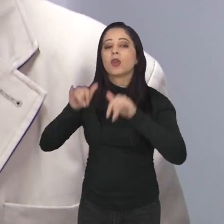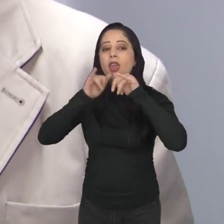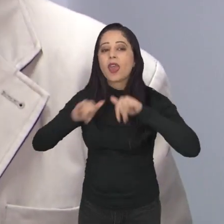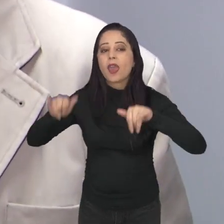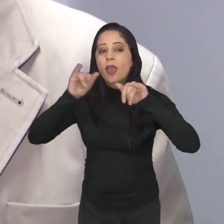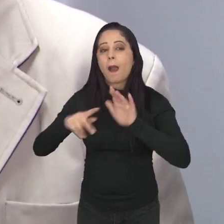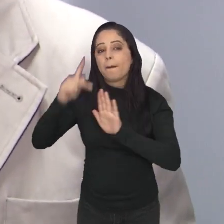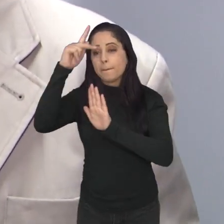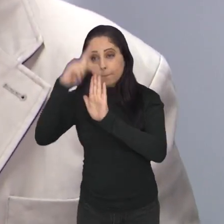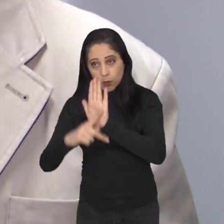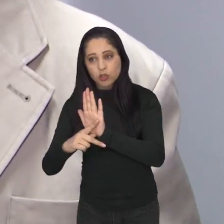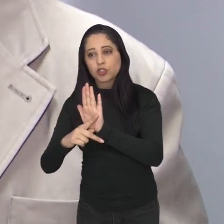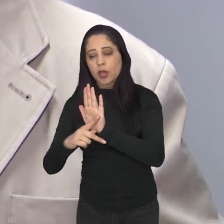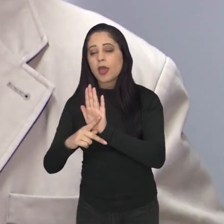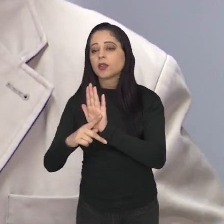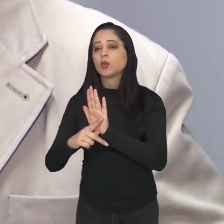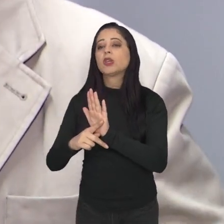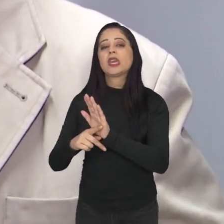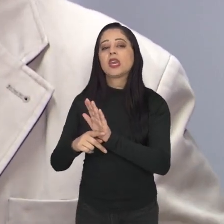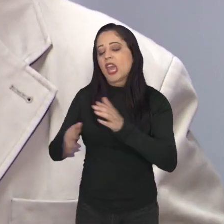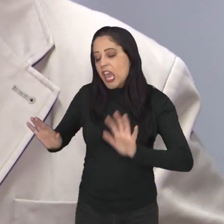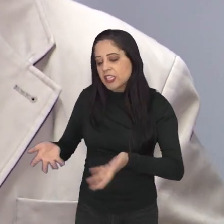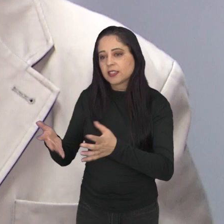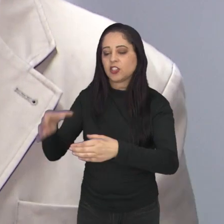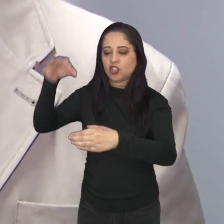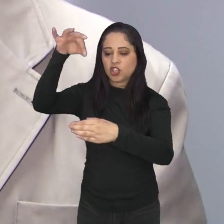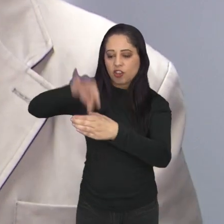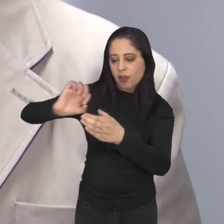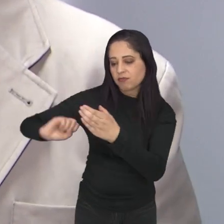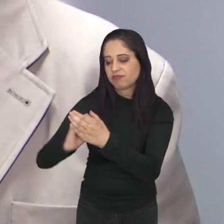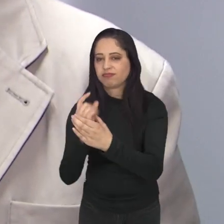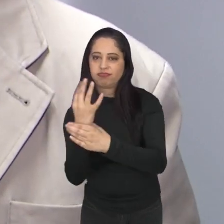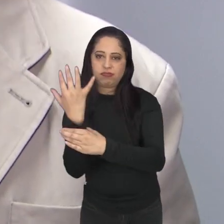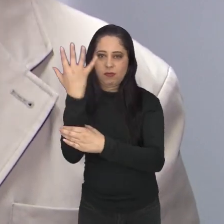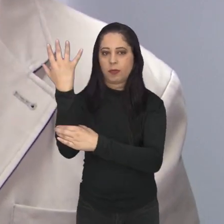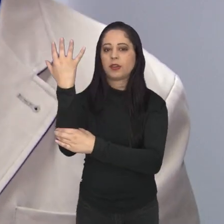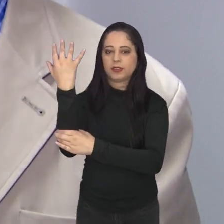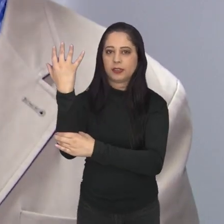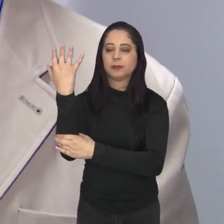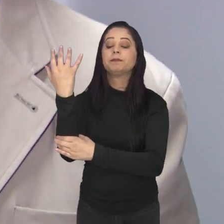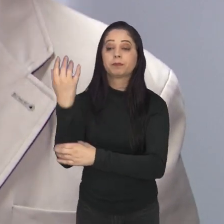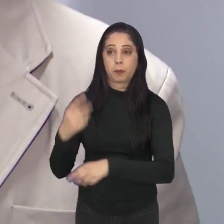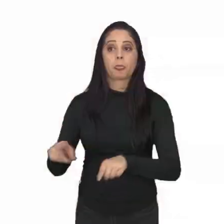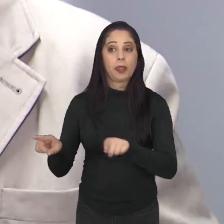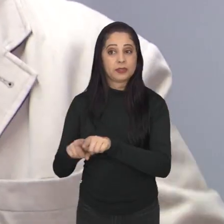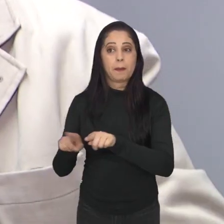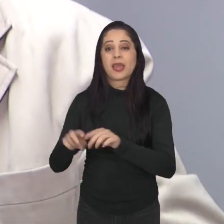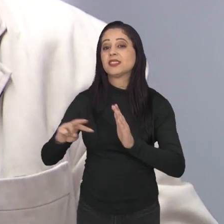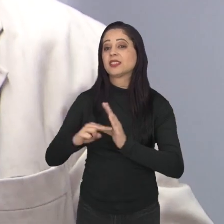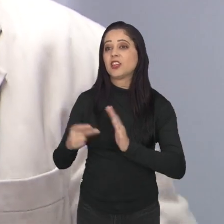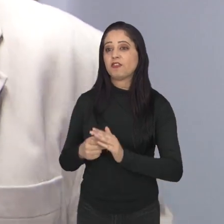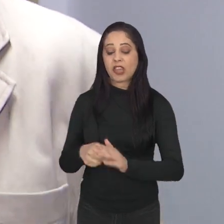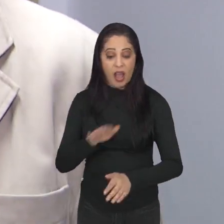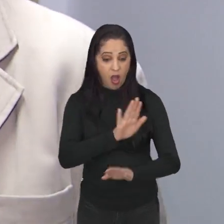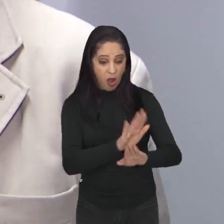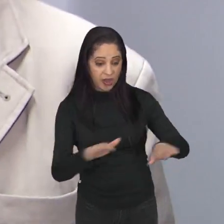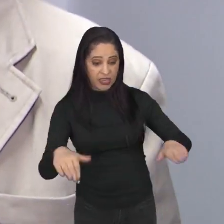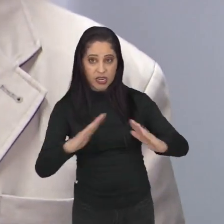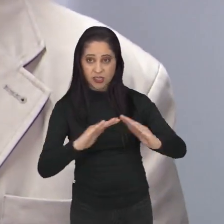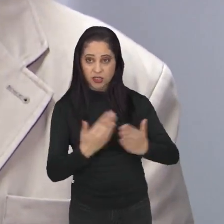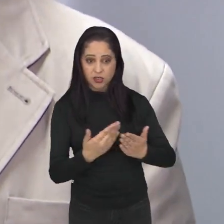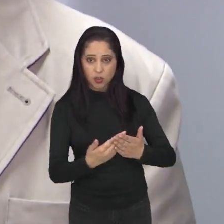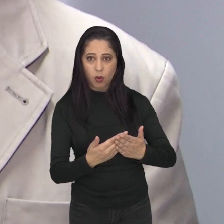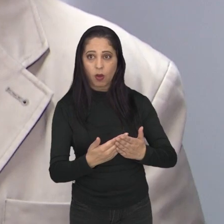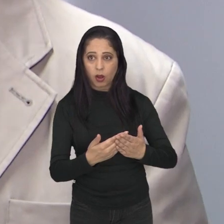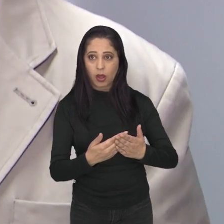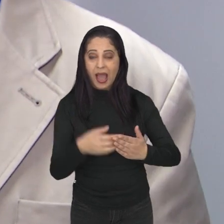a plantação de árvores também muitos Pomares né Pomares que são plantados dentro de entidades sociais isso também serve para criança